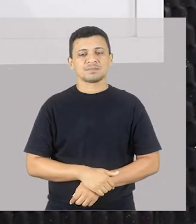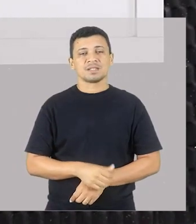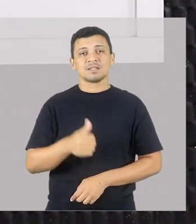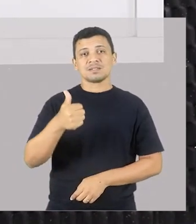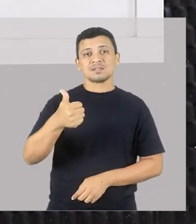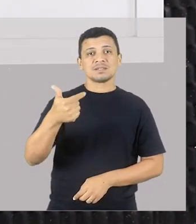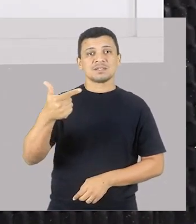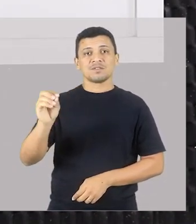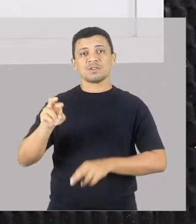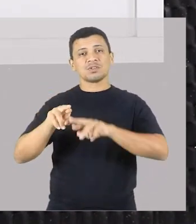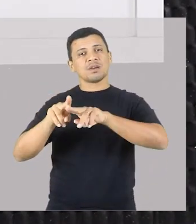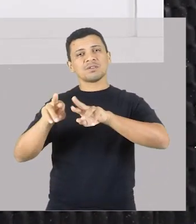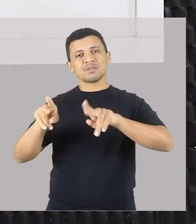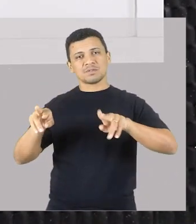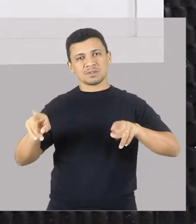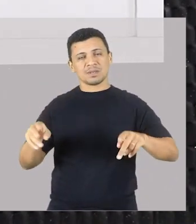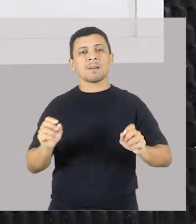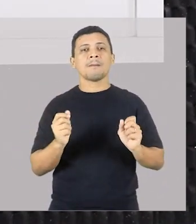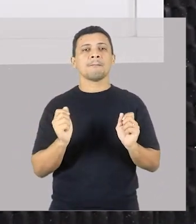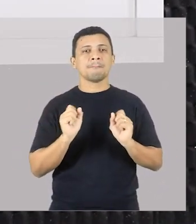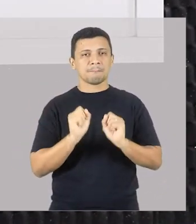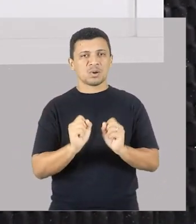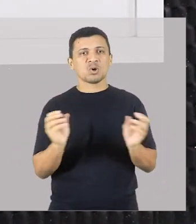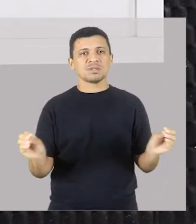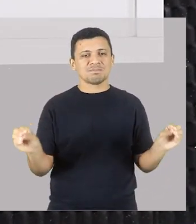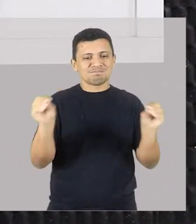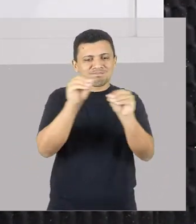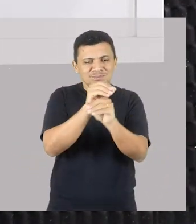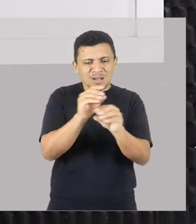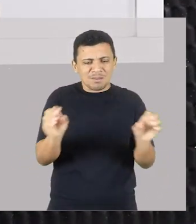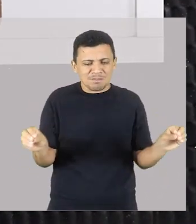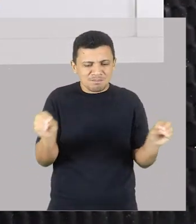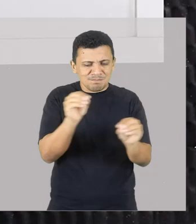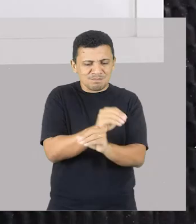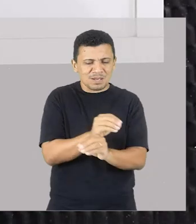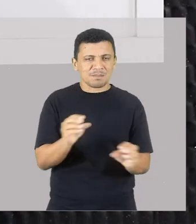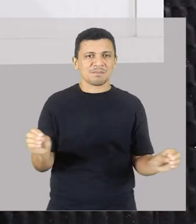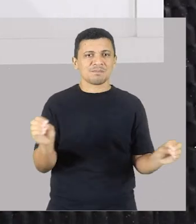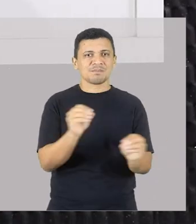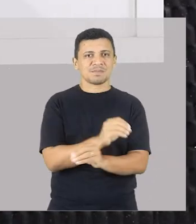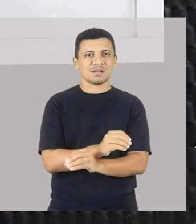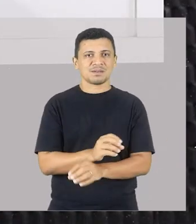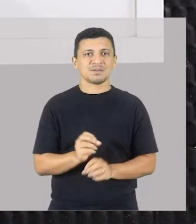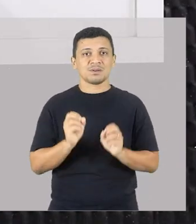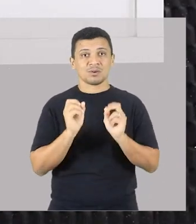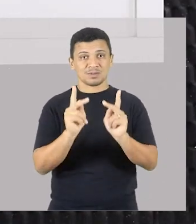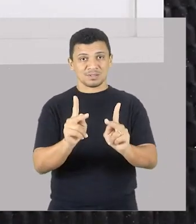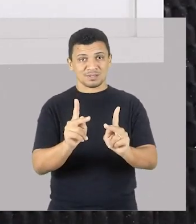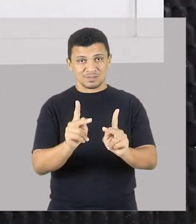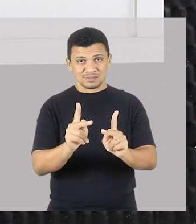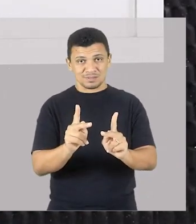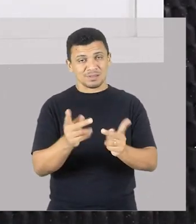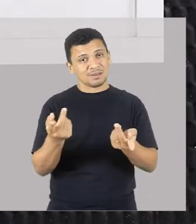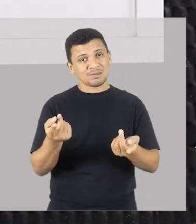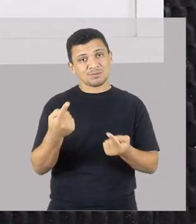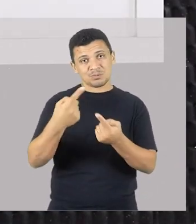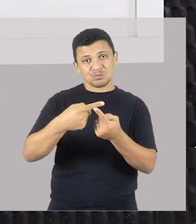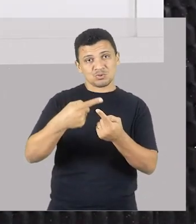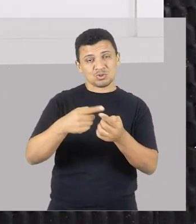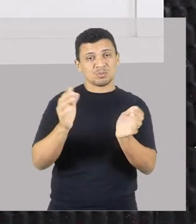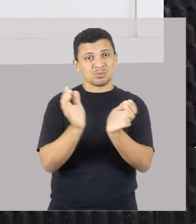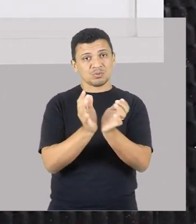maneiras diferentes eles podem se dispor. Beleza, galerinha? Então, essa é a ideia desse tipo de agrupamento chamava